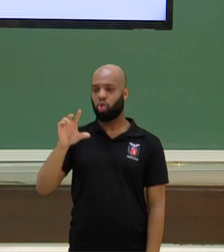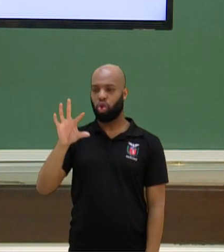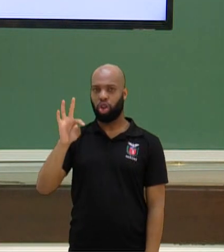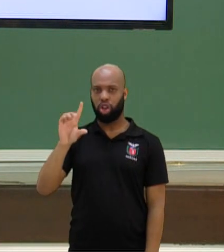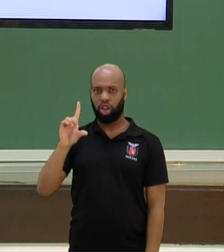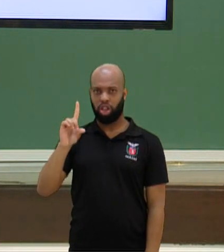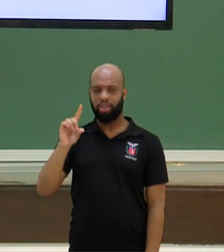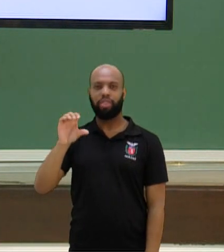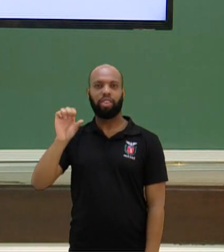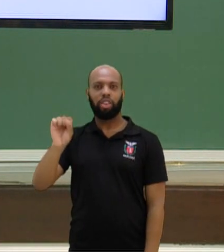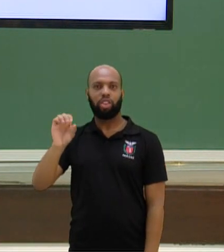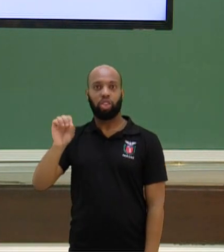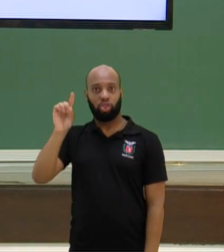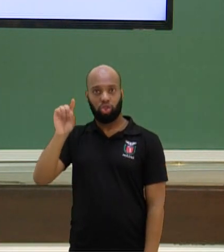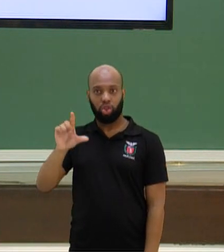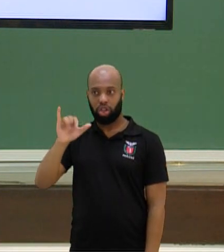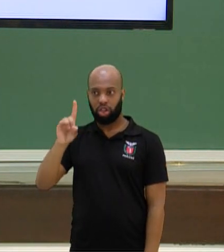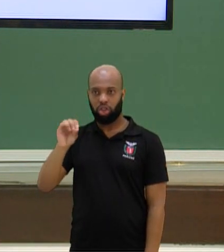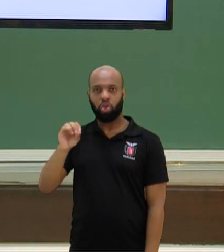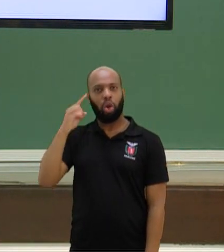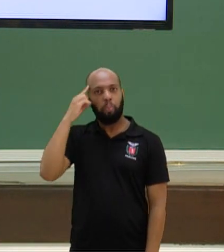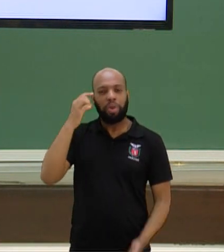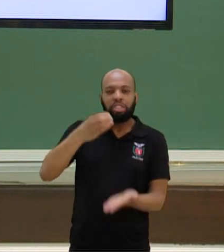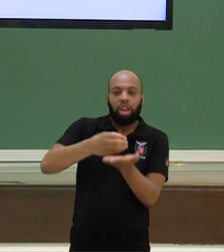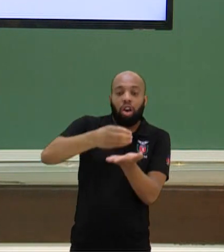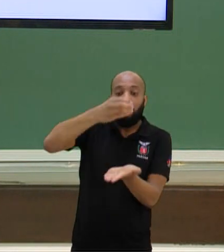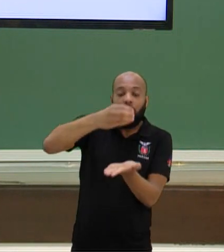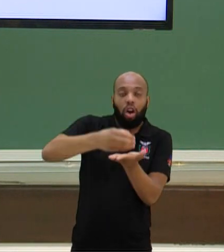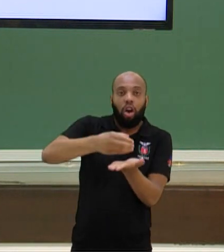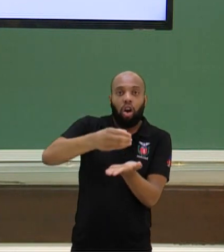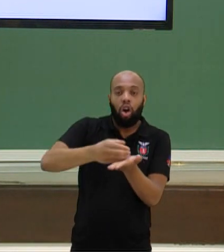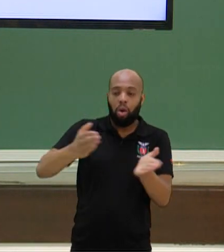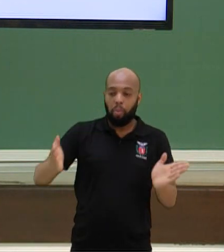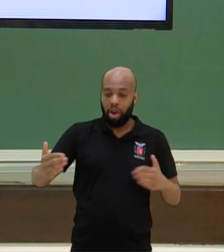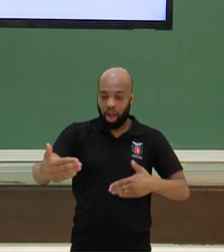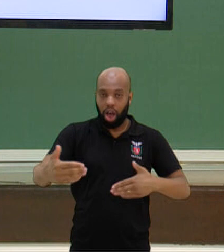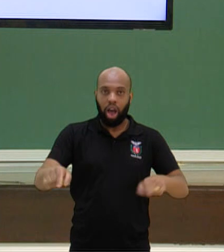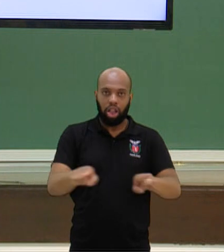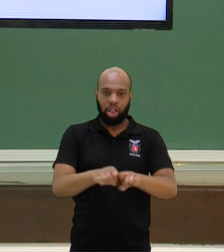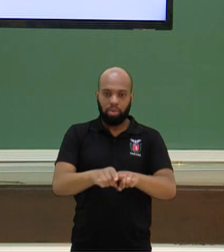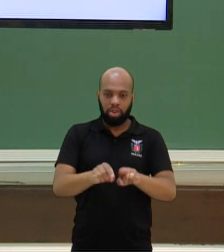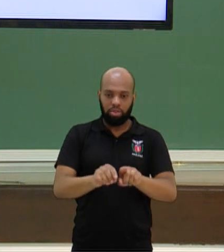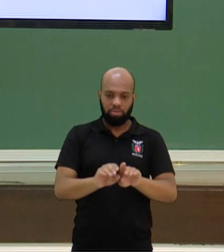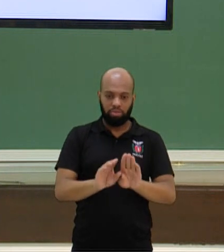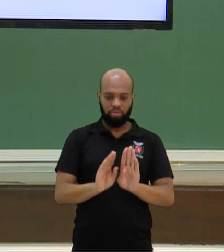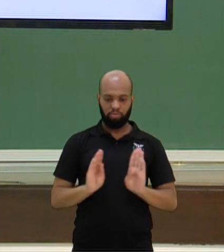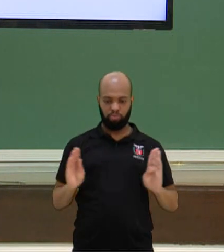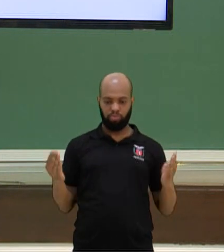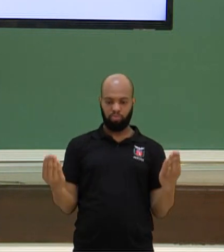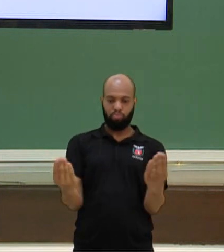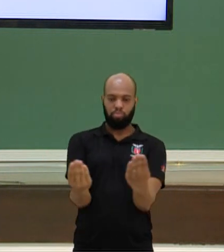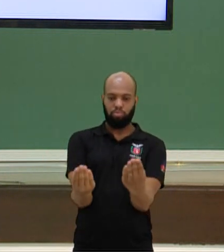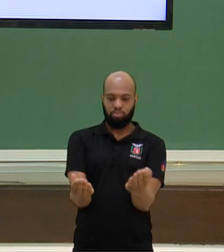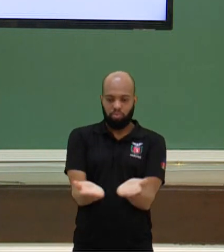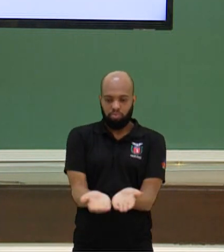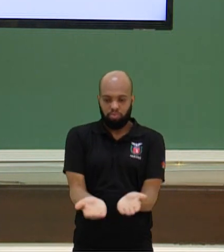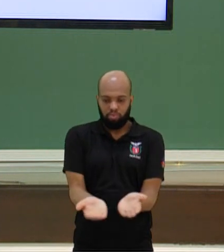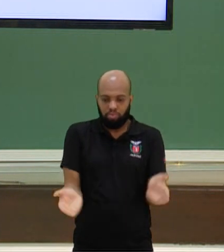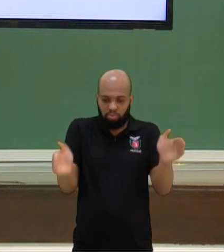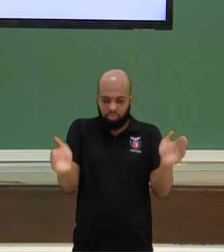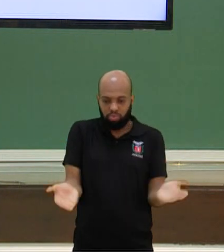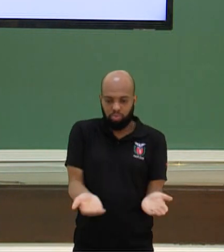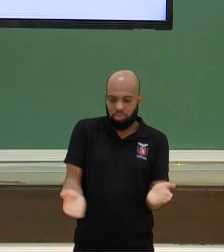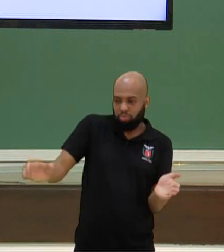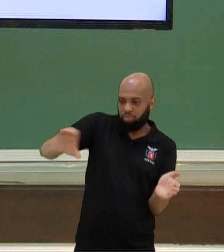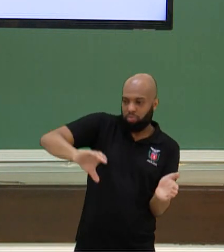copo, tá? Pensem lá numa caixa, numa bacia. Então, nós podemos complementar eles com água e calcular o